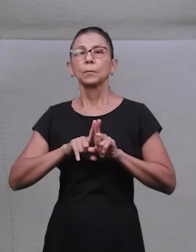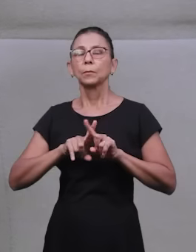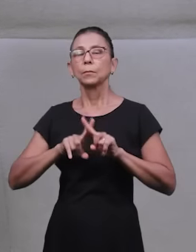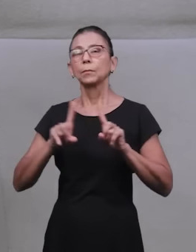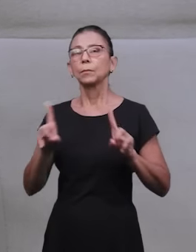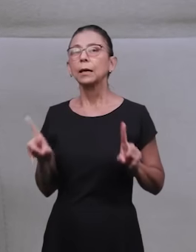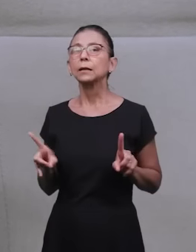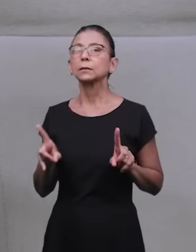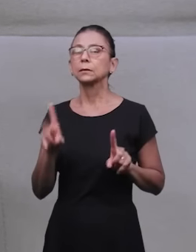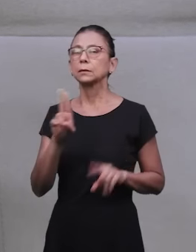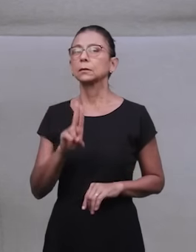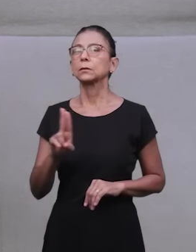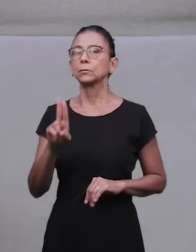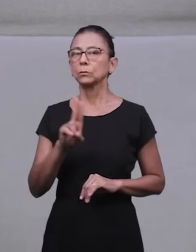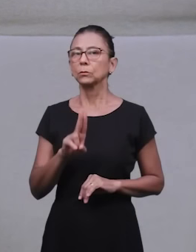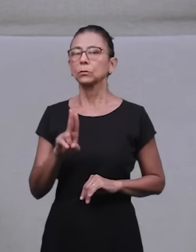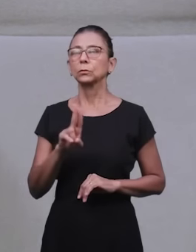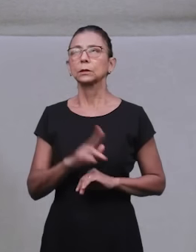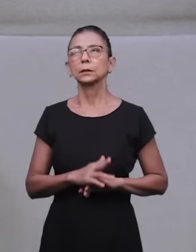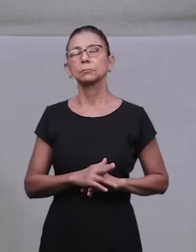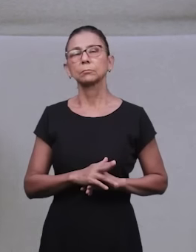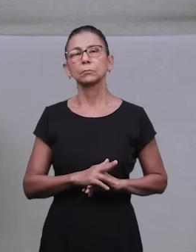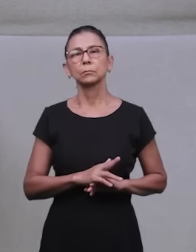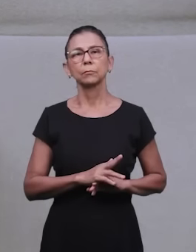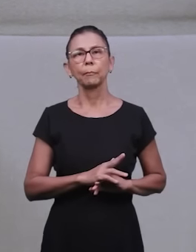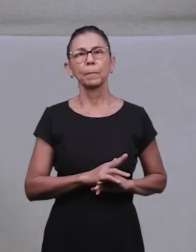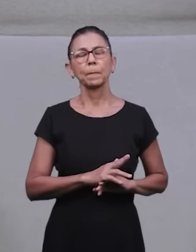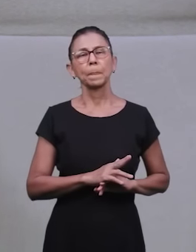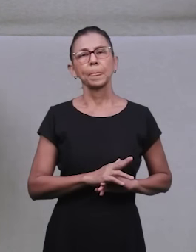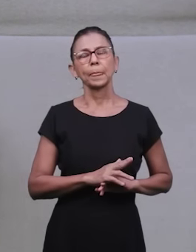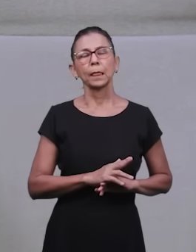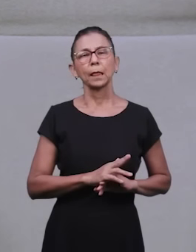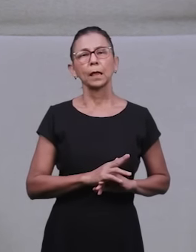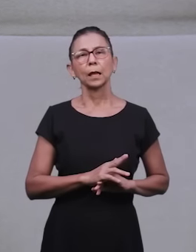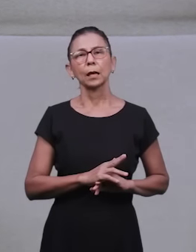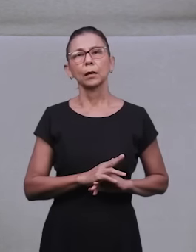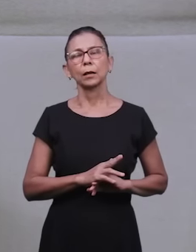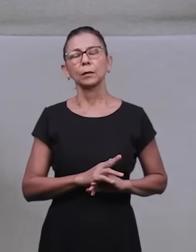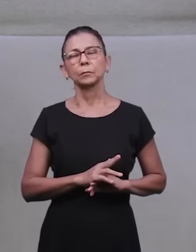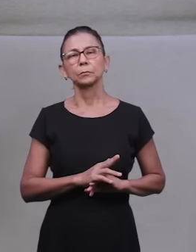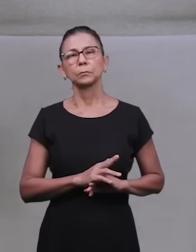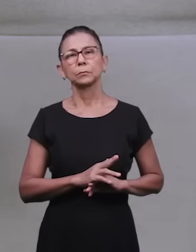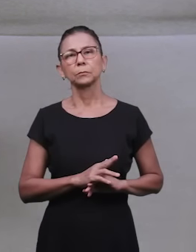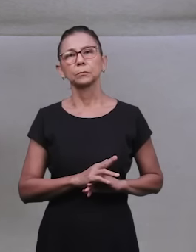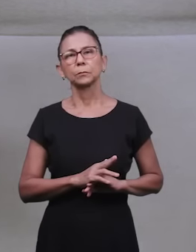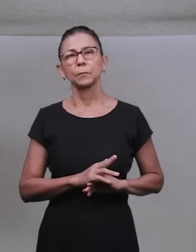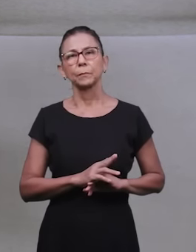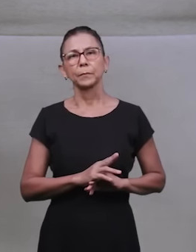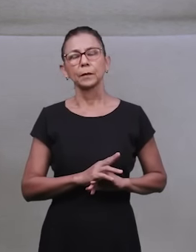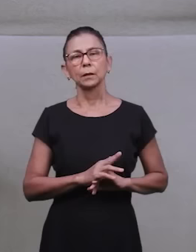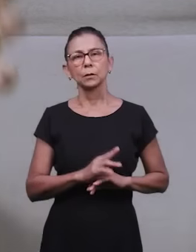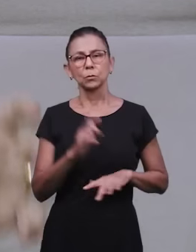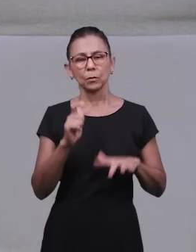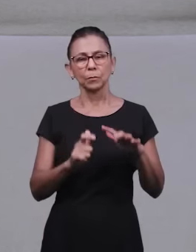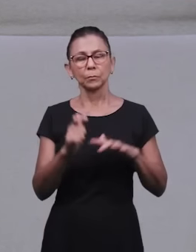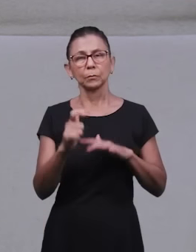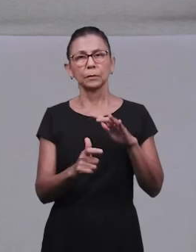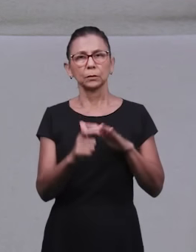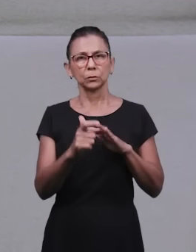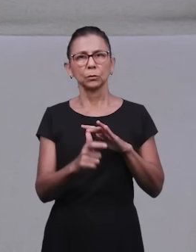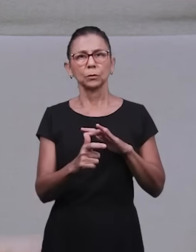usa dentro da linguagem profética figuras muito interessantes, porque ele é o livro de Cantares é